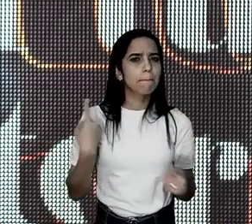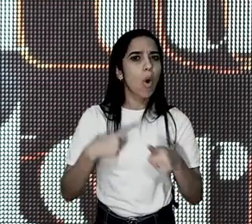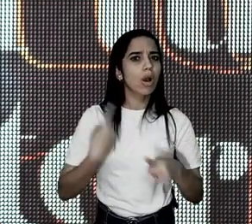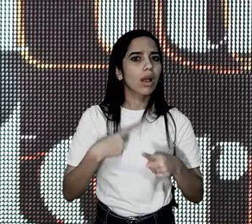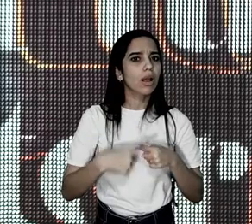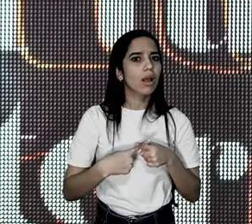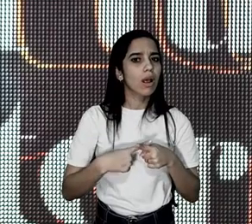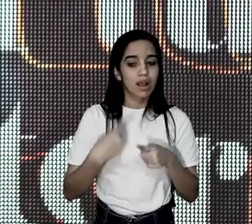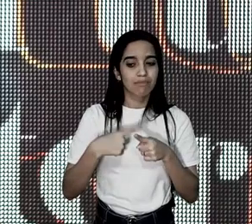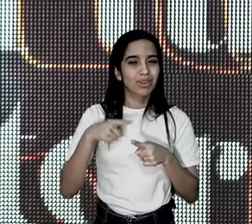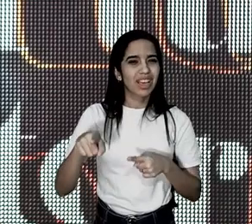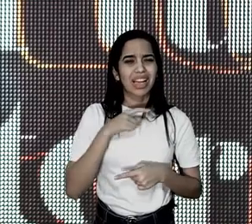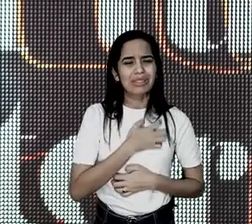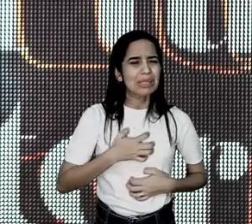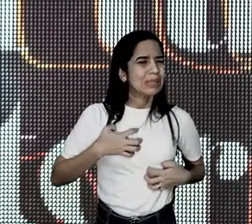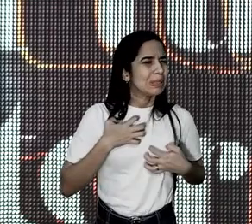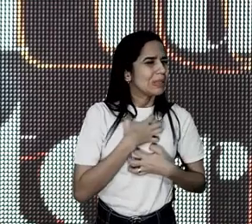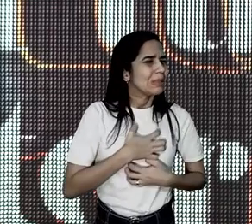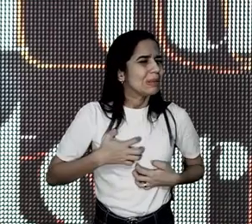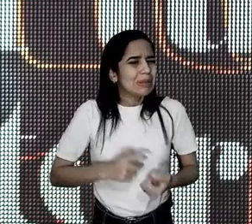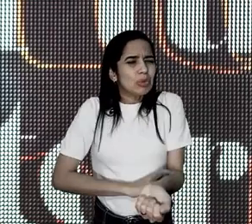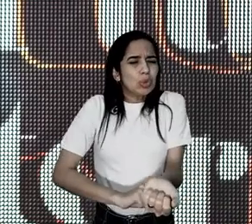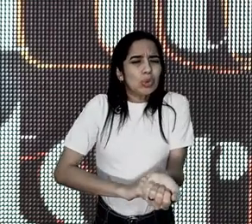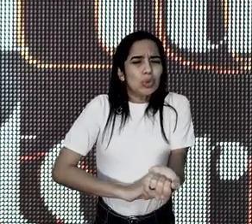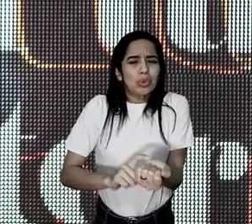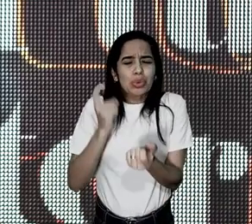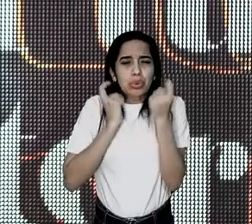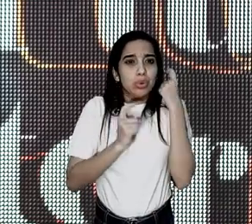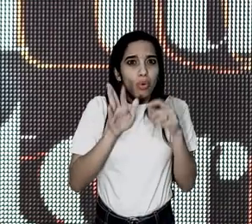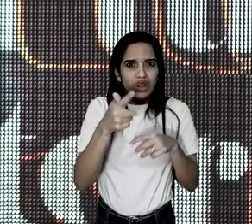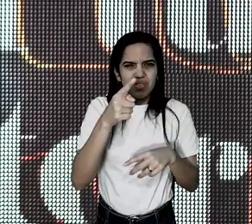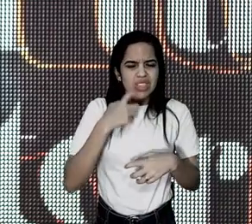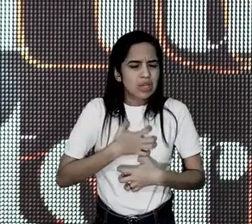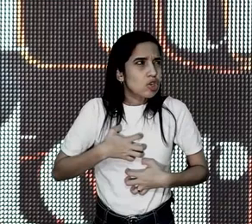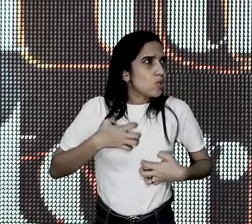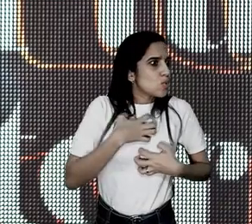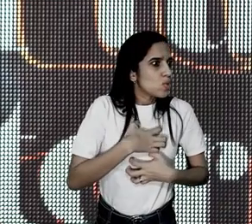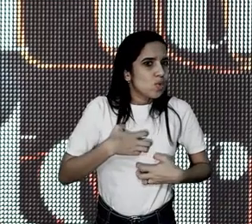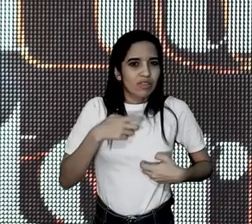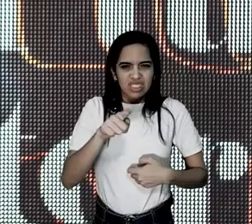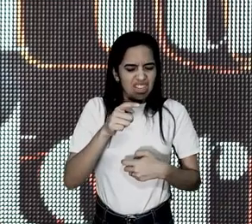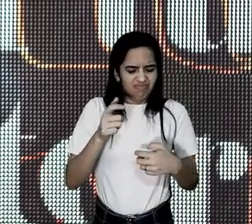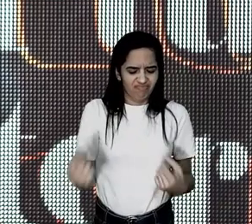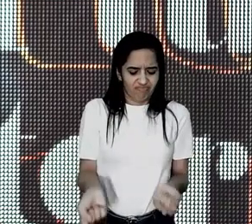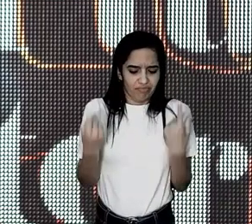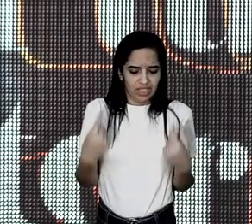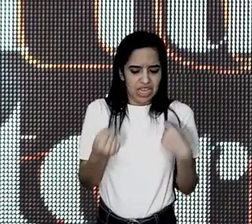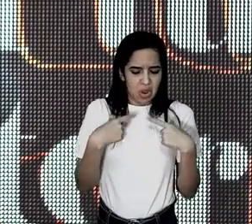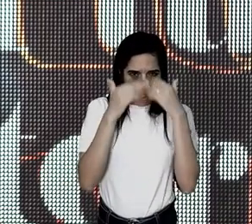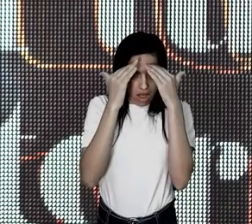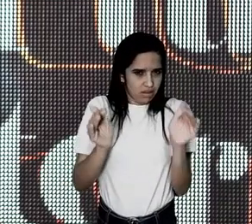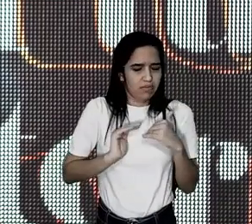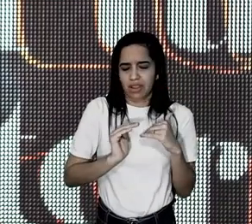Ele clamou porque ele estava em completamente desespero. E quando você está desesperado, a sua reputação vai embora. Quando você